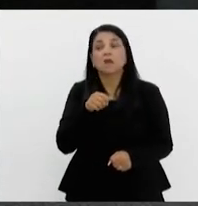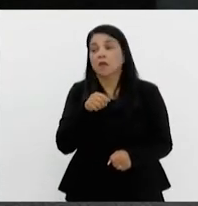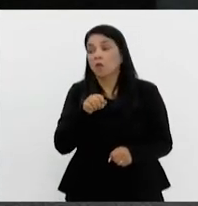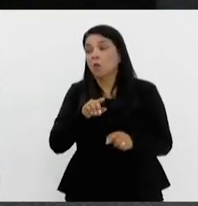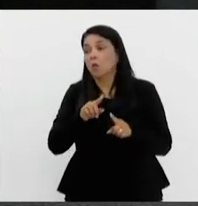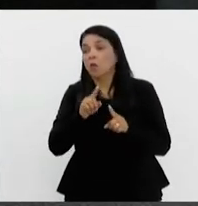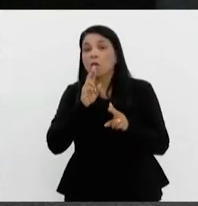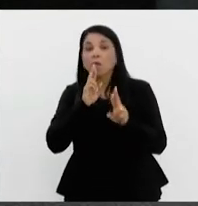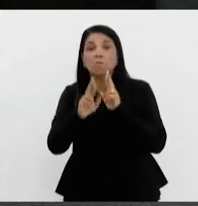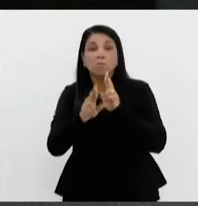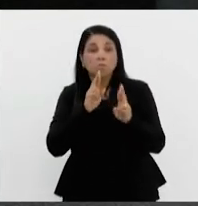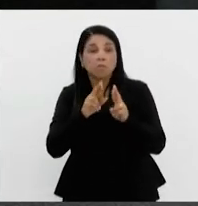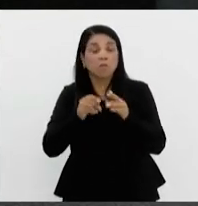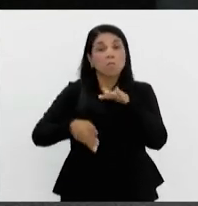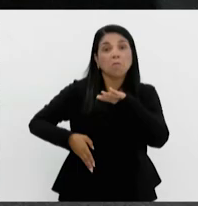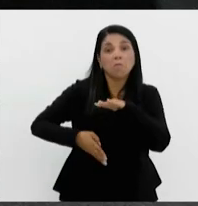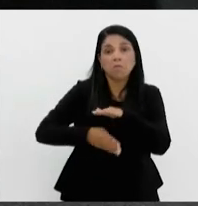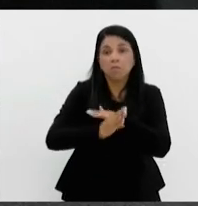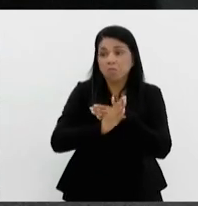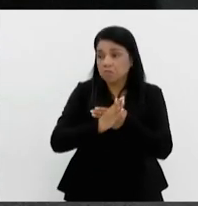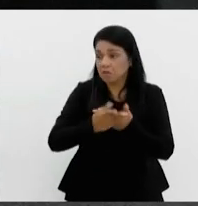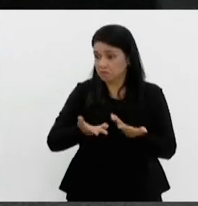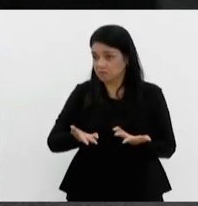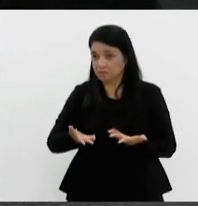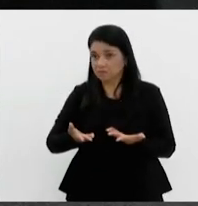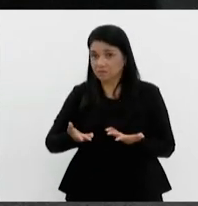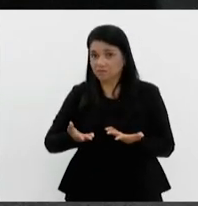quais aqueles que foram aprovados. Então, no primeiro